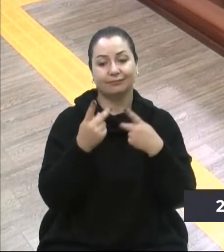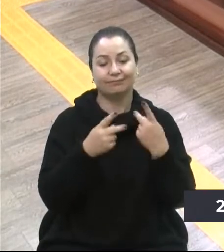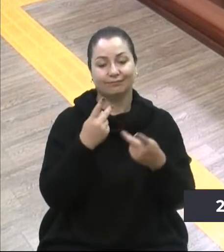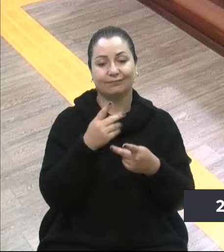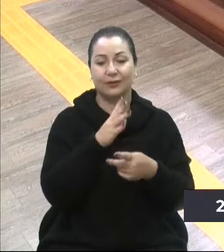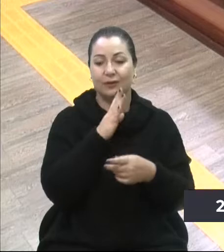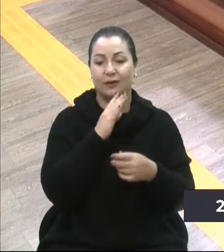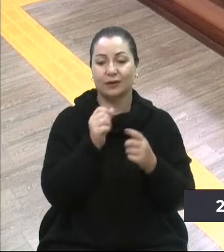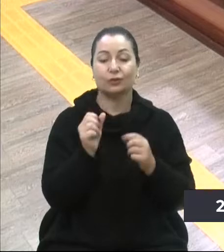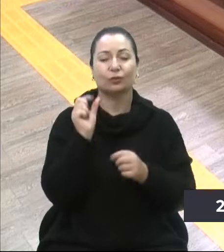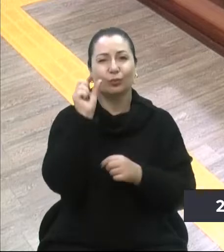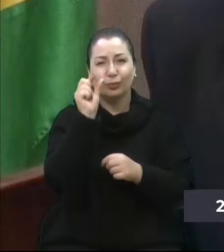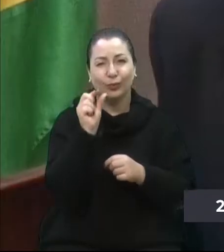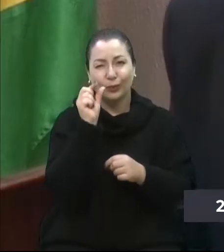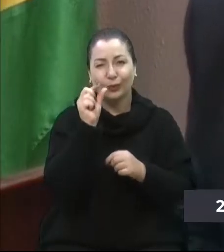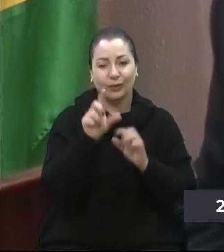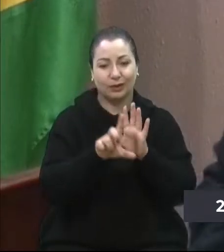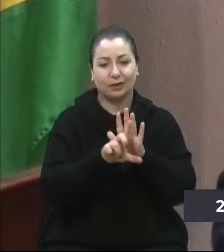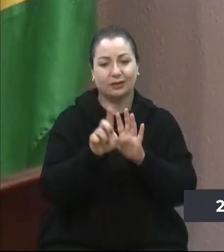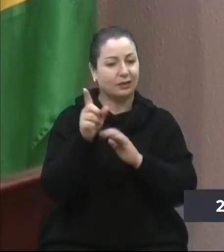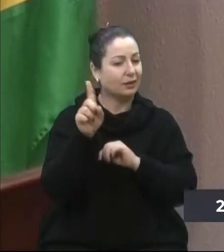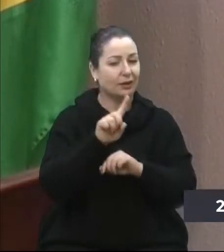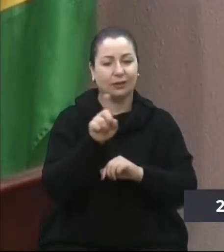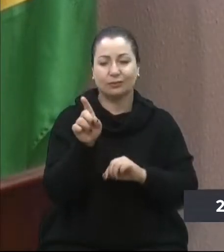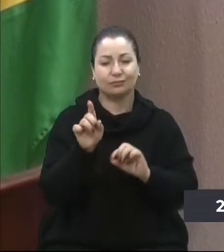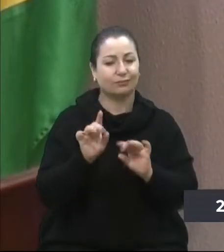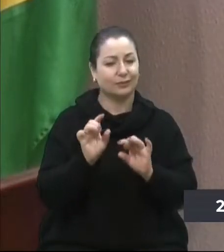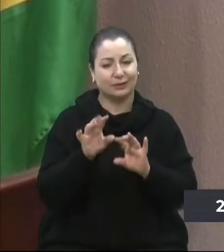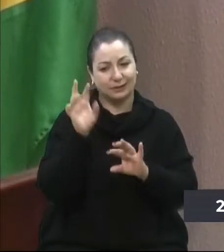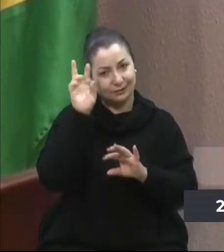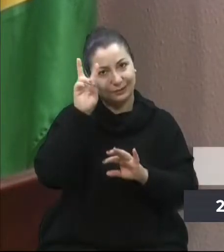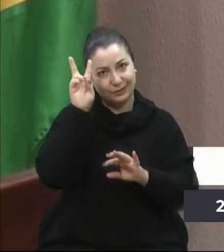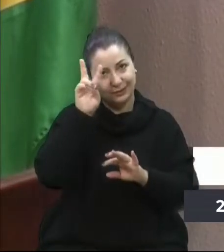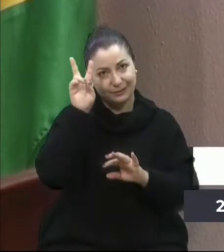historiador. Mas o nosso colega Schalco,